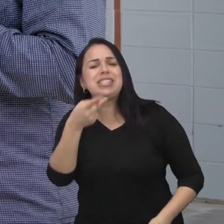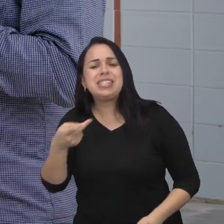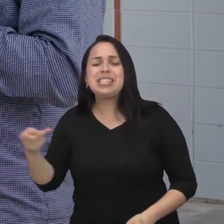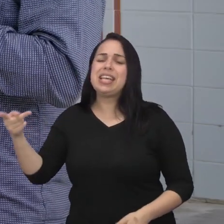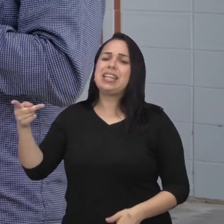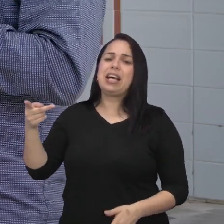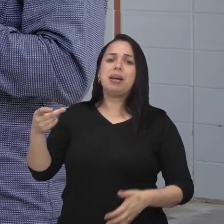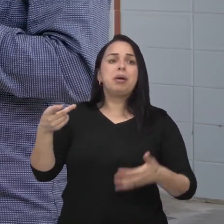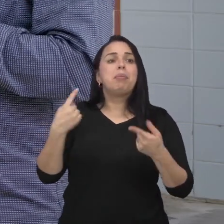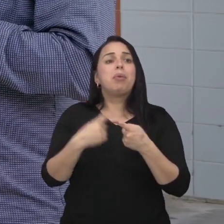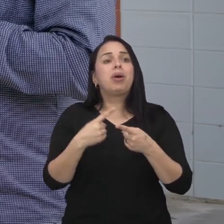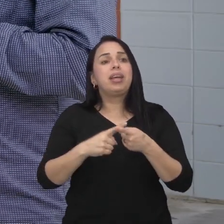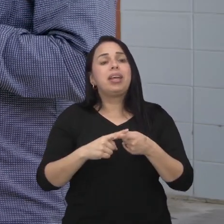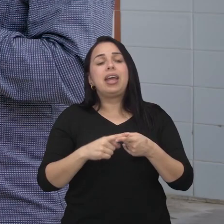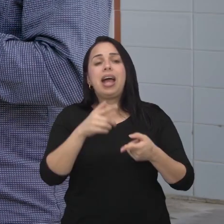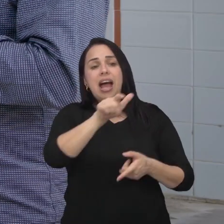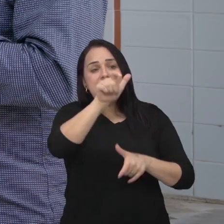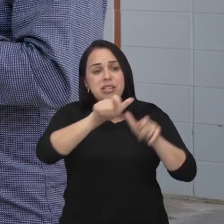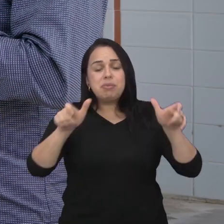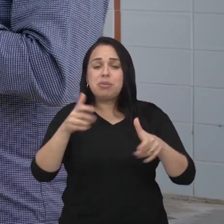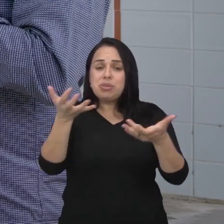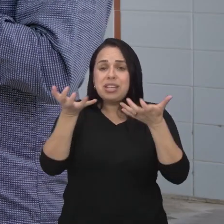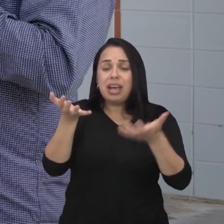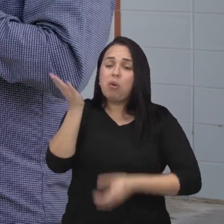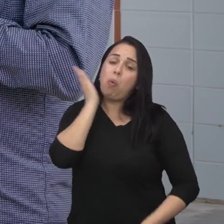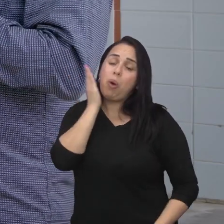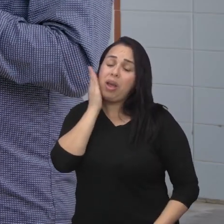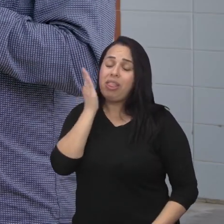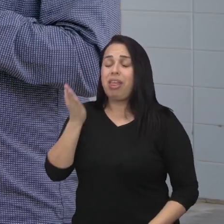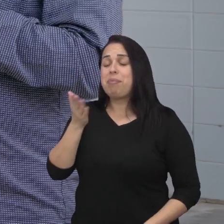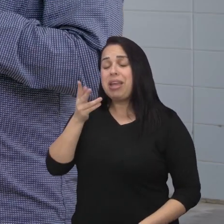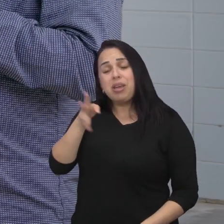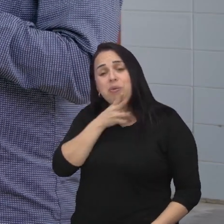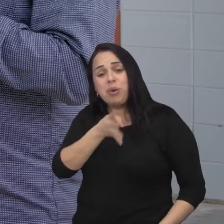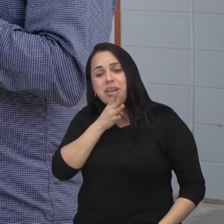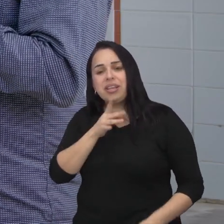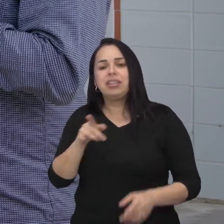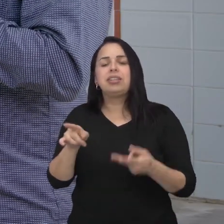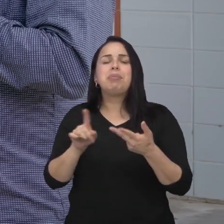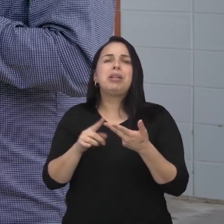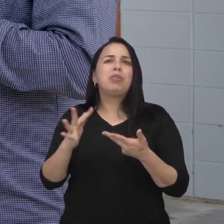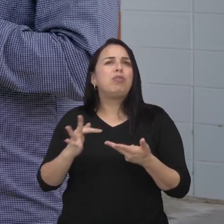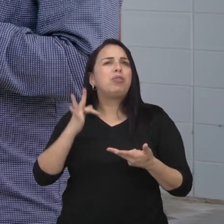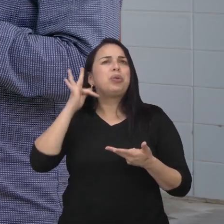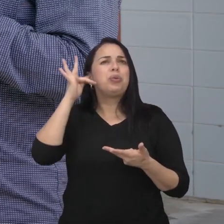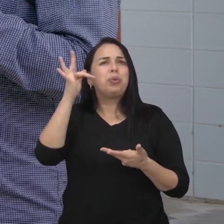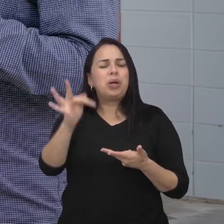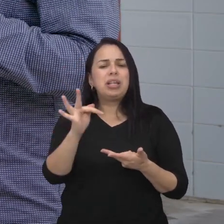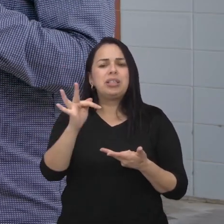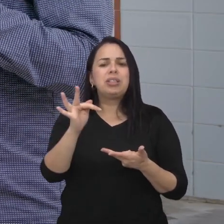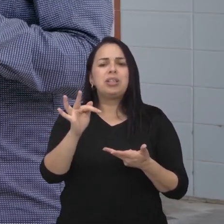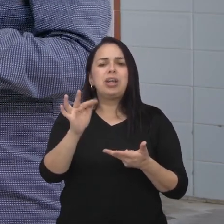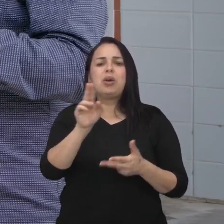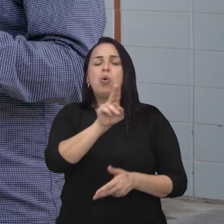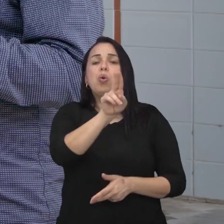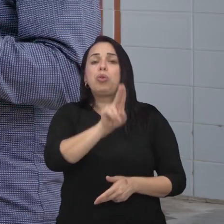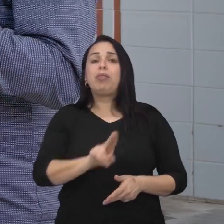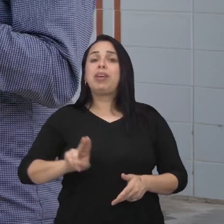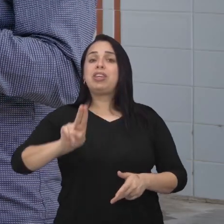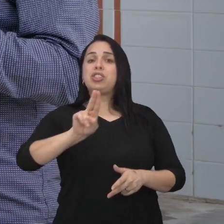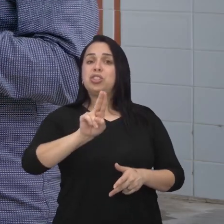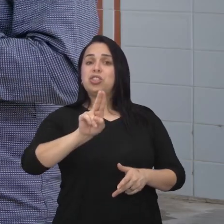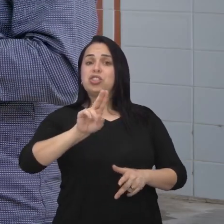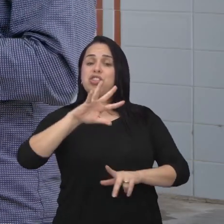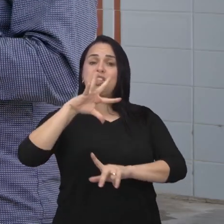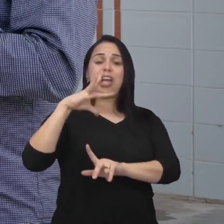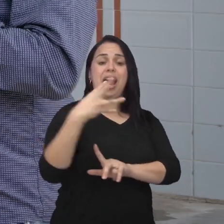mundo todo quer conhecer a obra do Rino Leve. E imagine e desejo que um dia nós tenhamos uma universidade de arte, uma